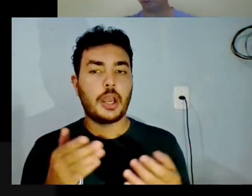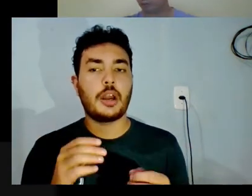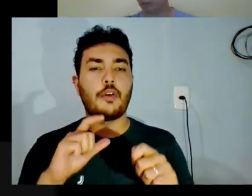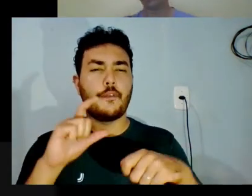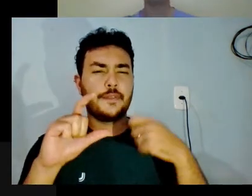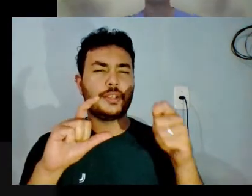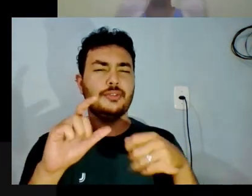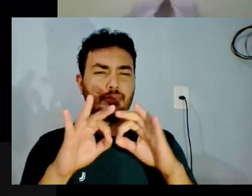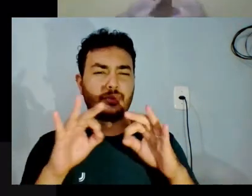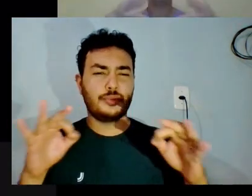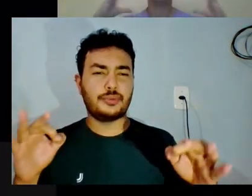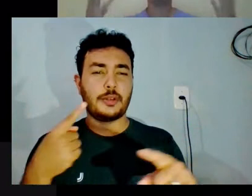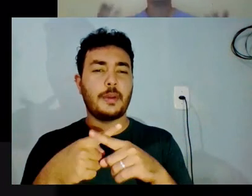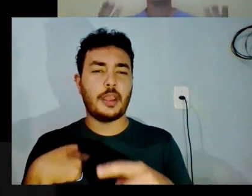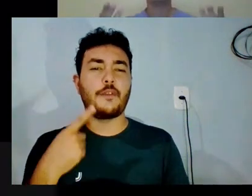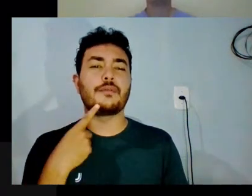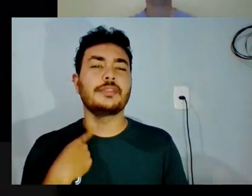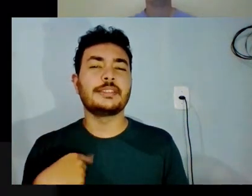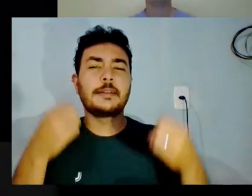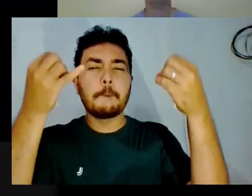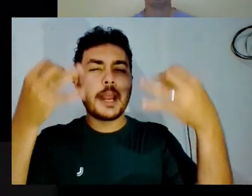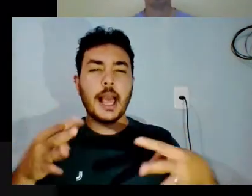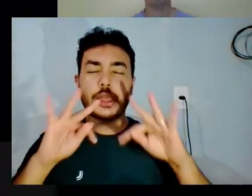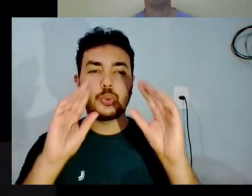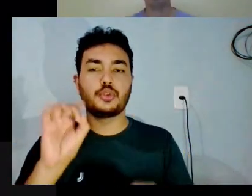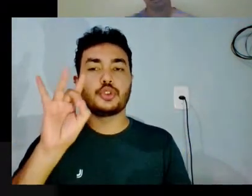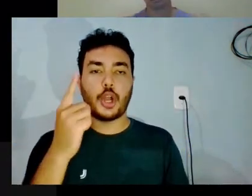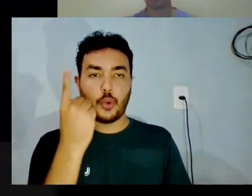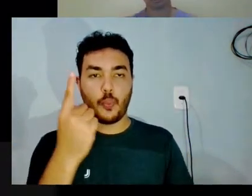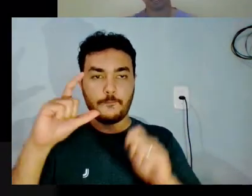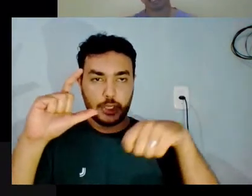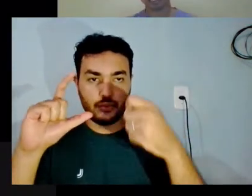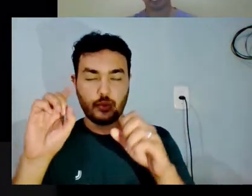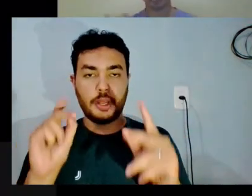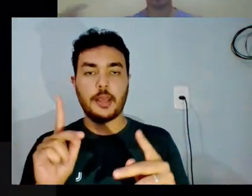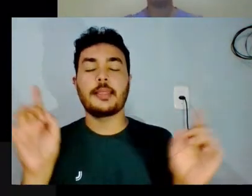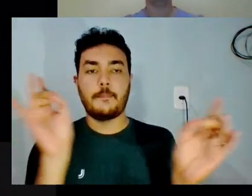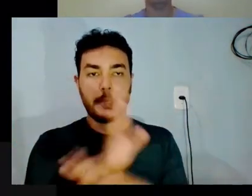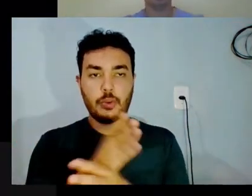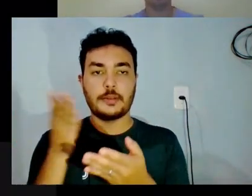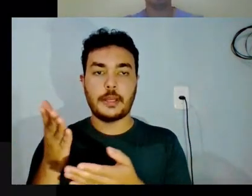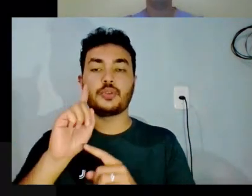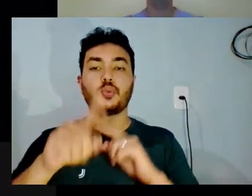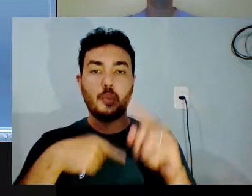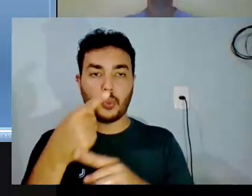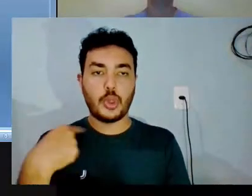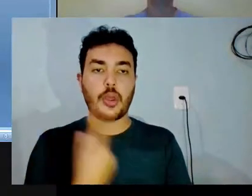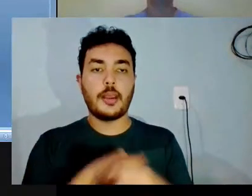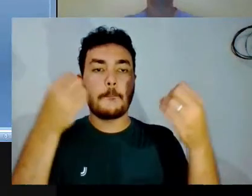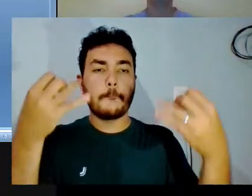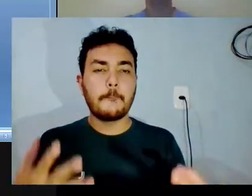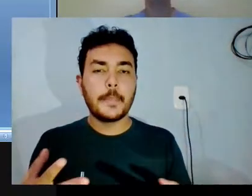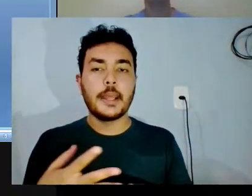vídeo ficou bem extenso, mas é porque eu queria deixar toda essa discussão apenas em um vídeo, tá, pessoal? Então, eu vou encerrar essa parte aqui, e no próximo a gente vem abordando um pouco